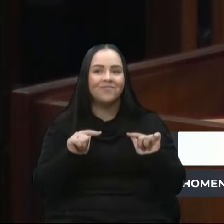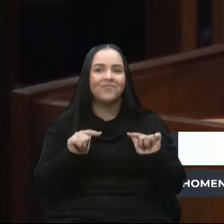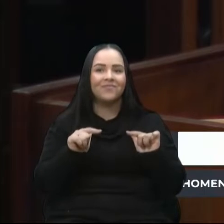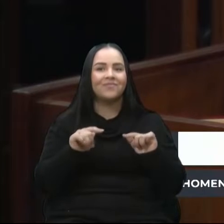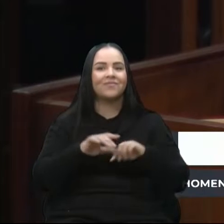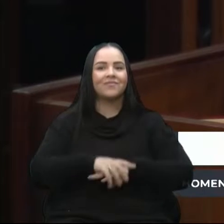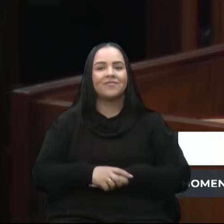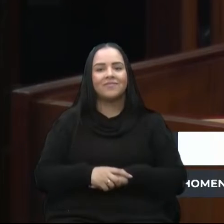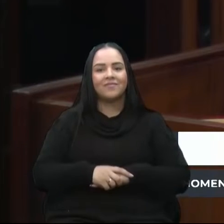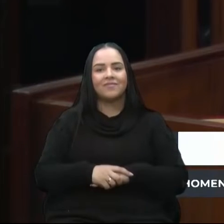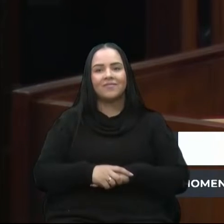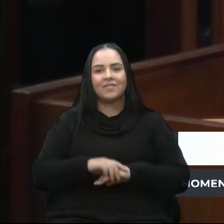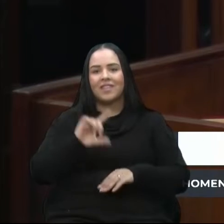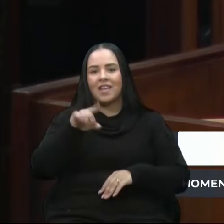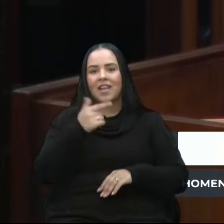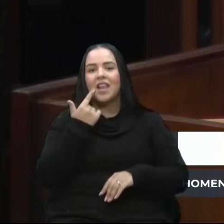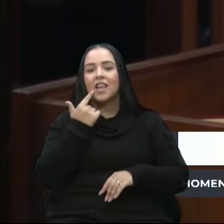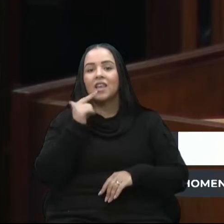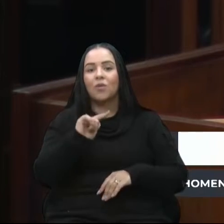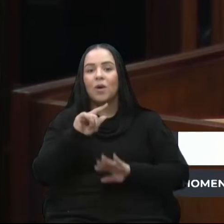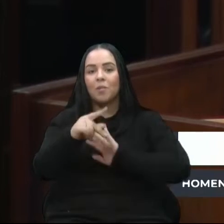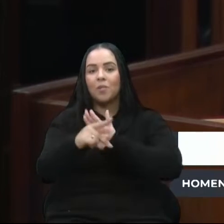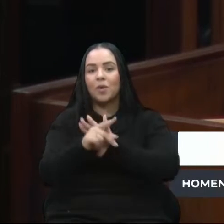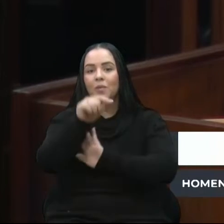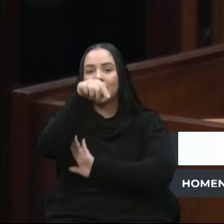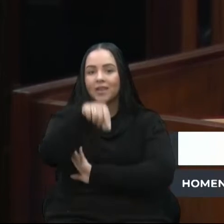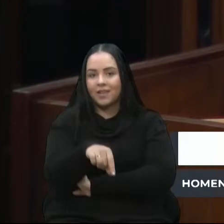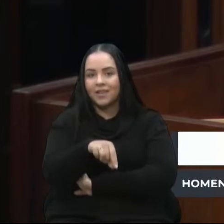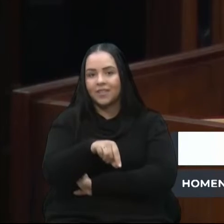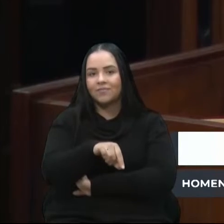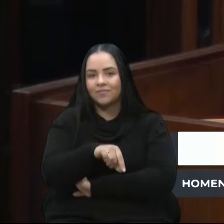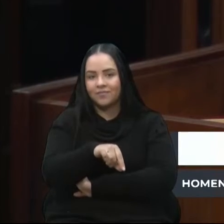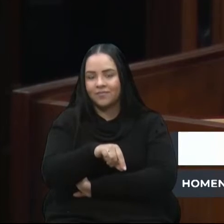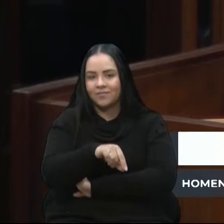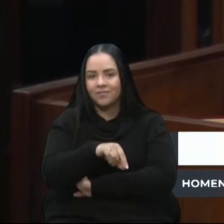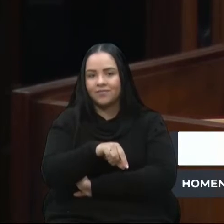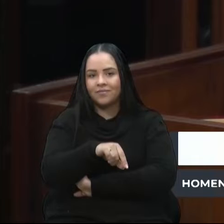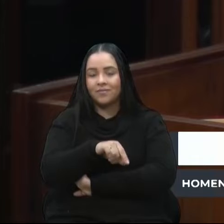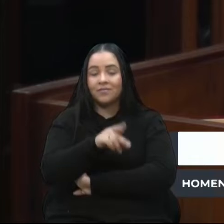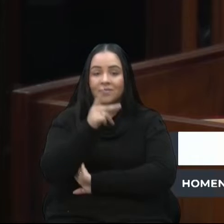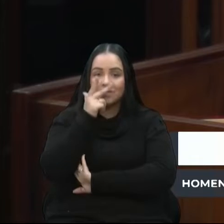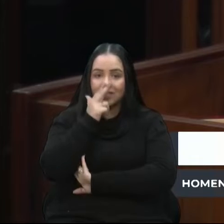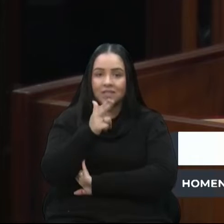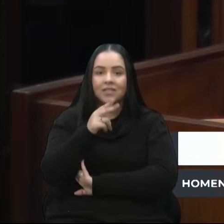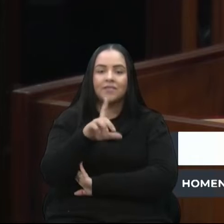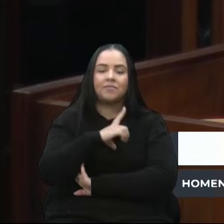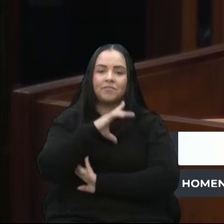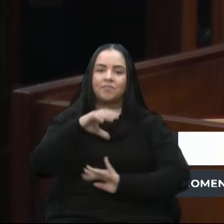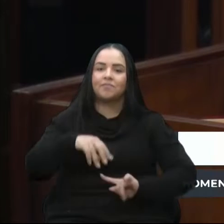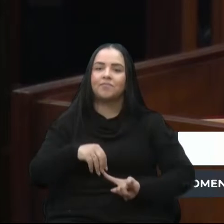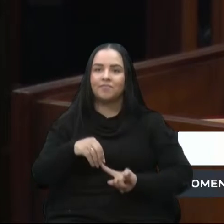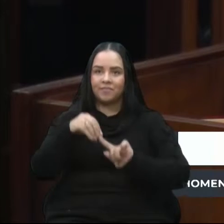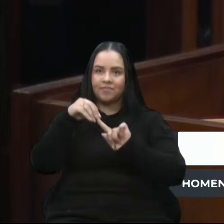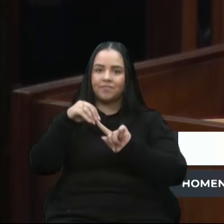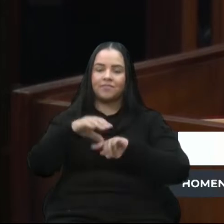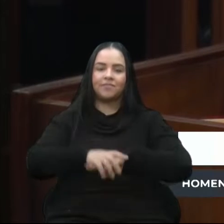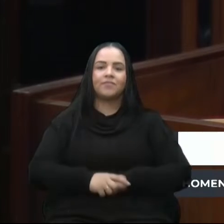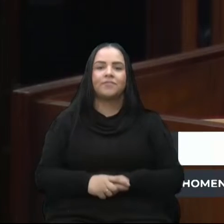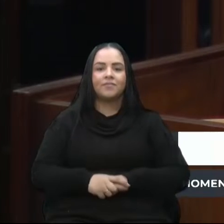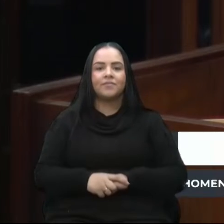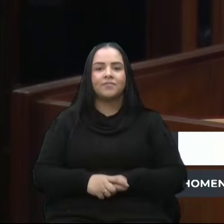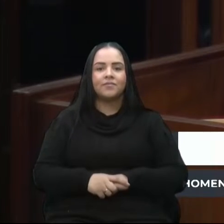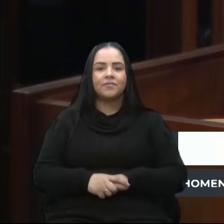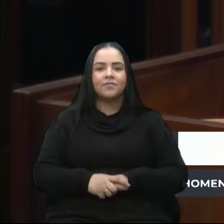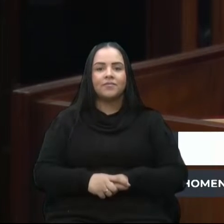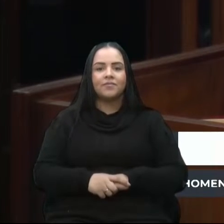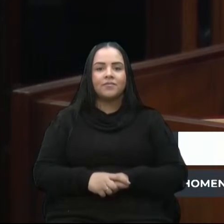Então, é uma língua nossa. E as línguas nossas, me parece que elas têm prioridades. E aí,